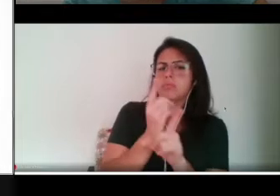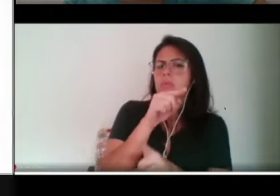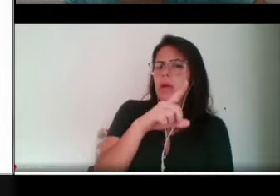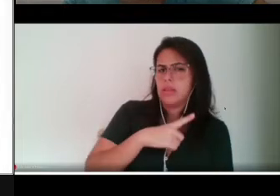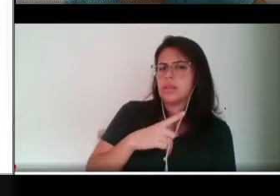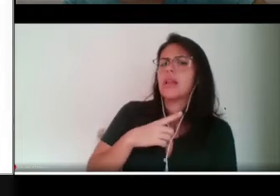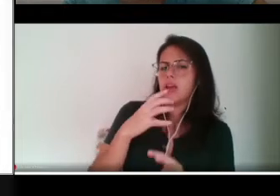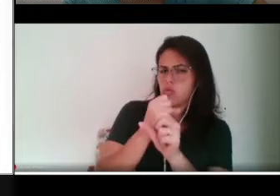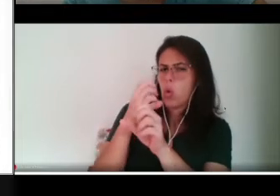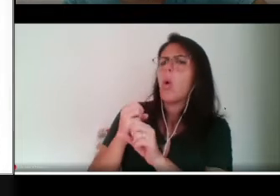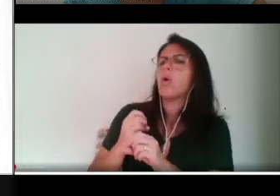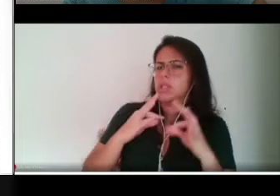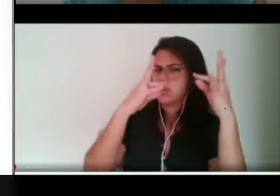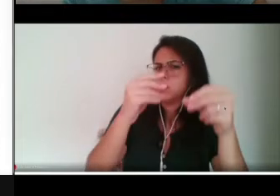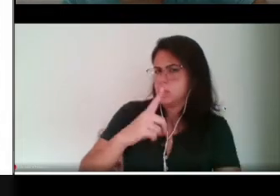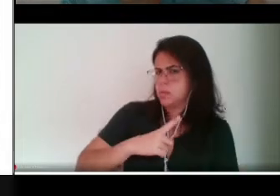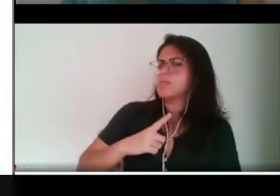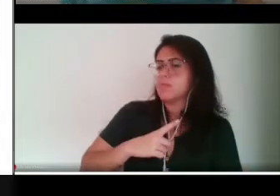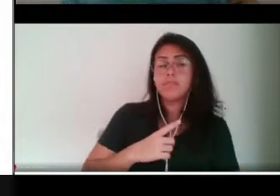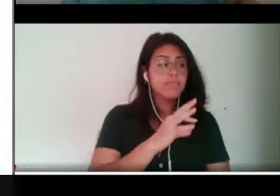sim.